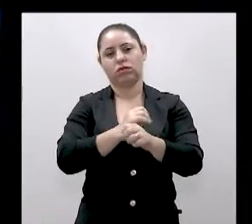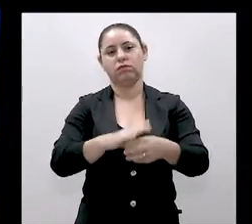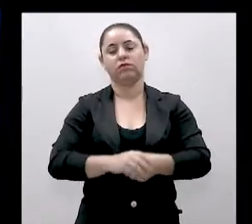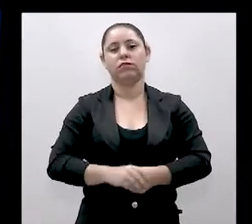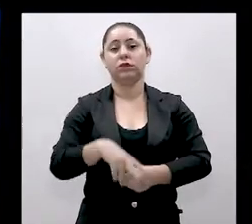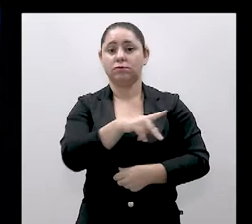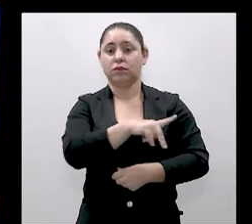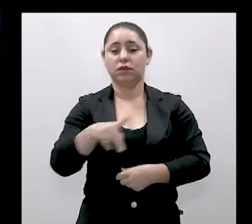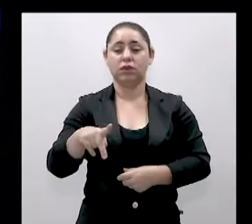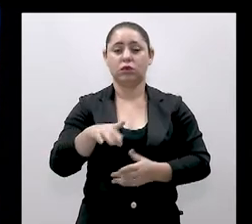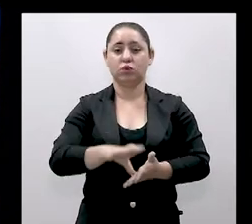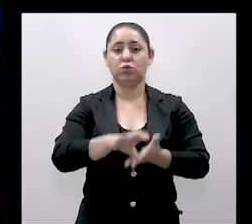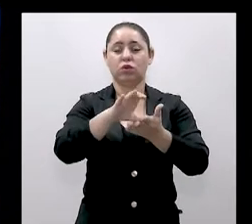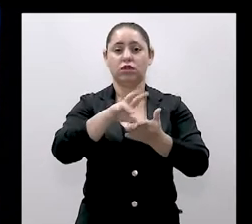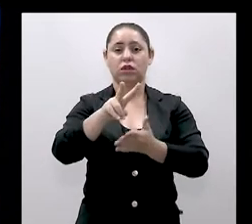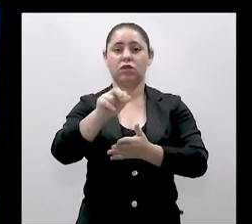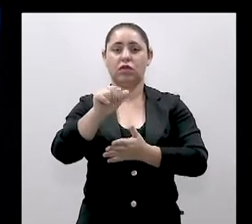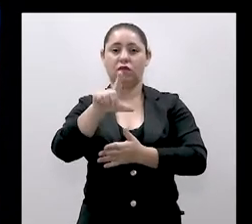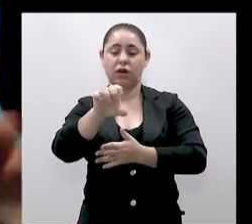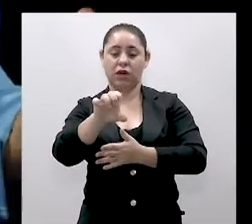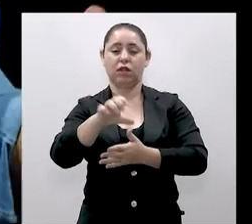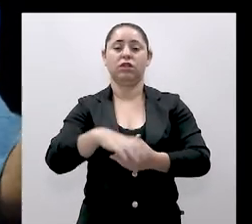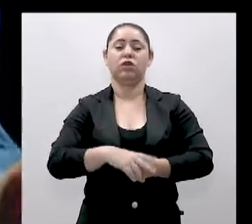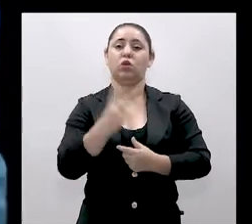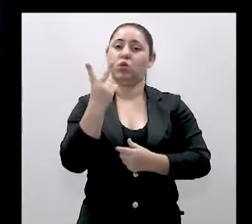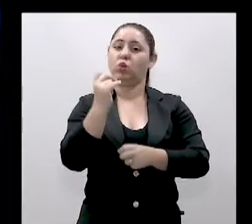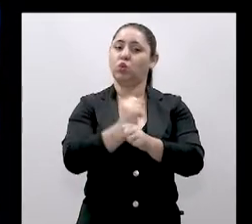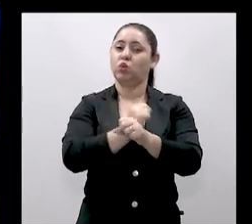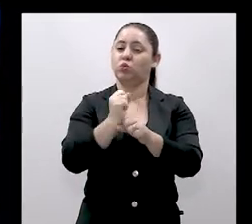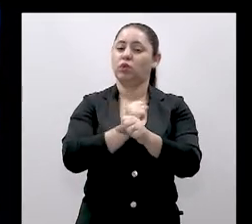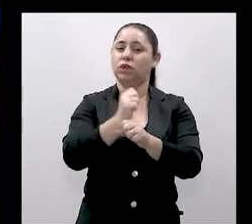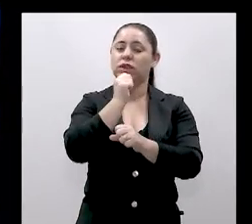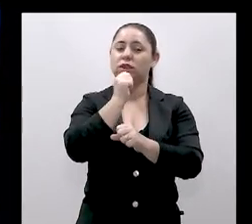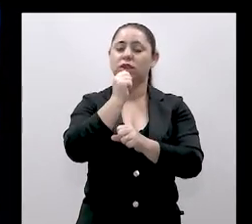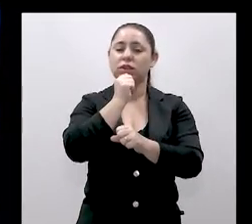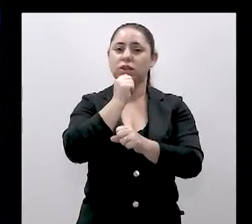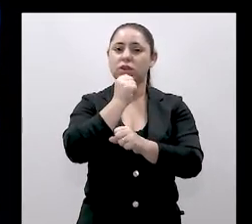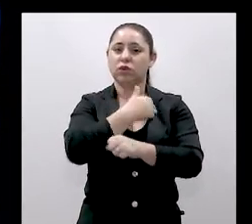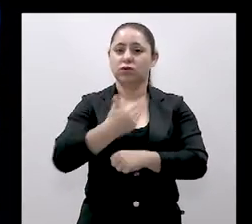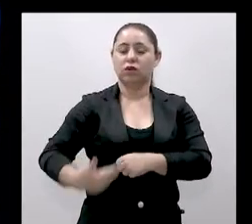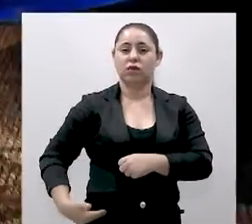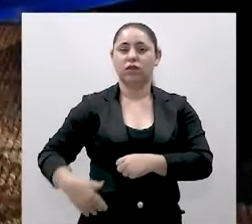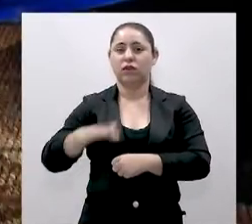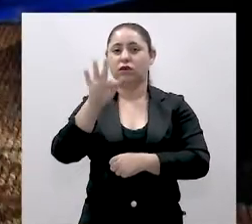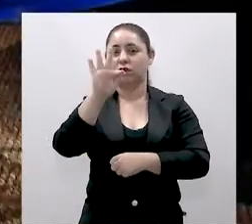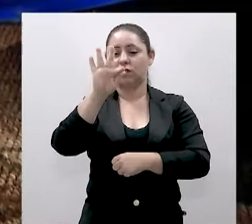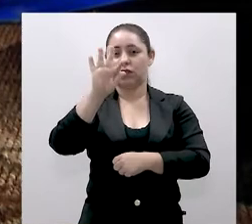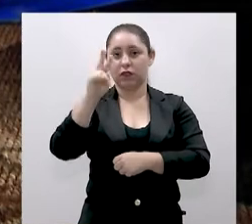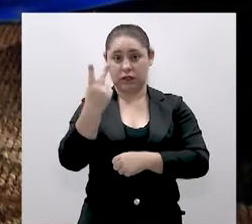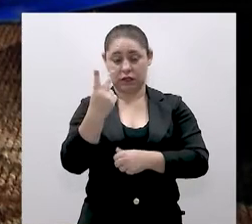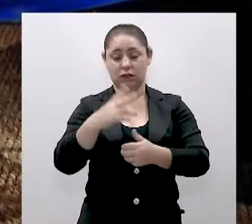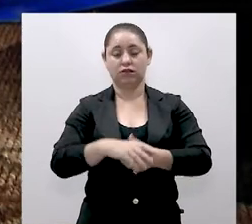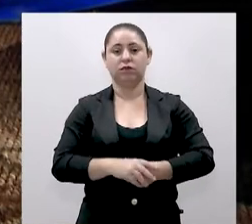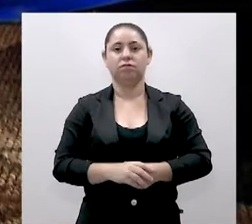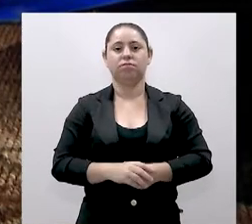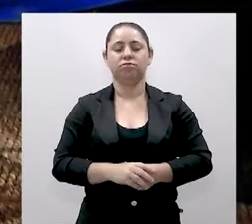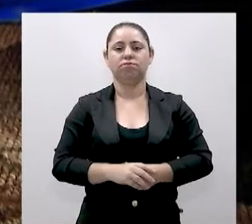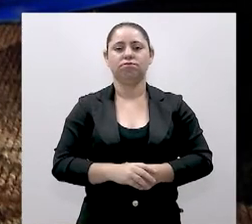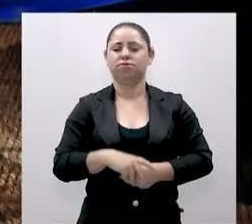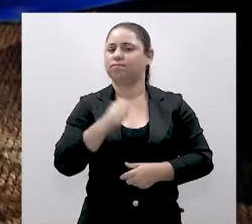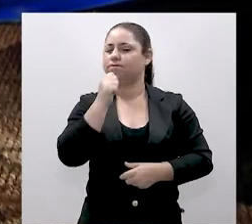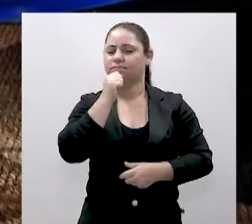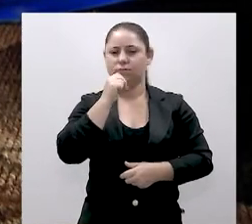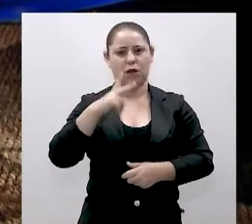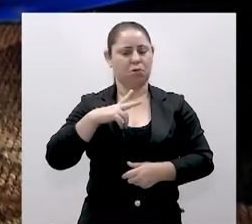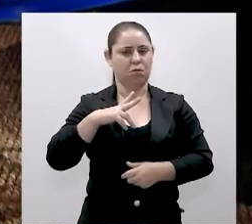ínterim eu fui presidente do conselho da Vale do Rio Doce é durante dois anos ainda entrando no governo Fernando Henrique a vale um tecido pelo WhatsApp